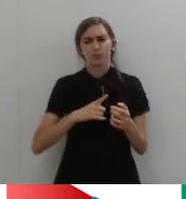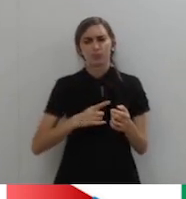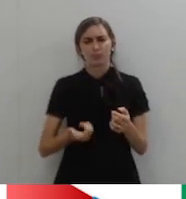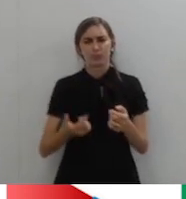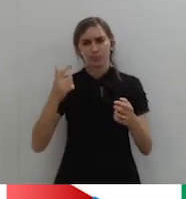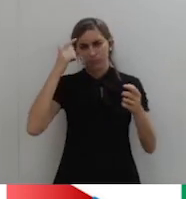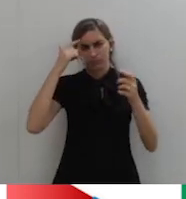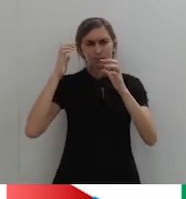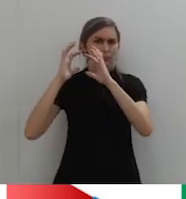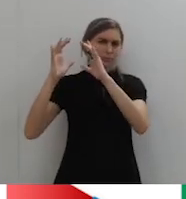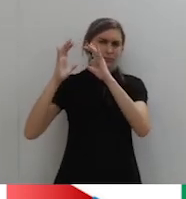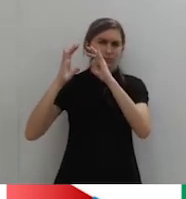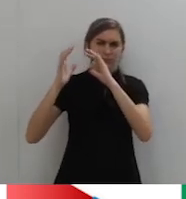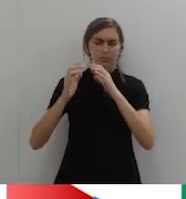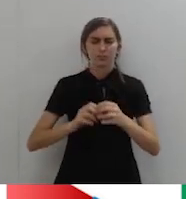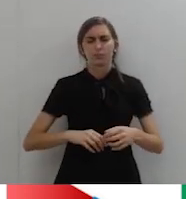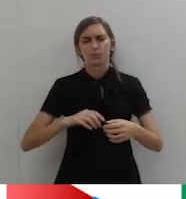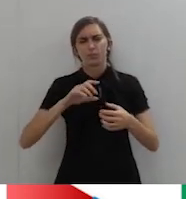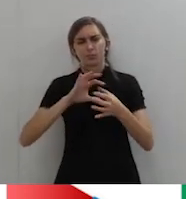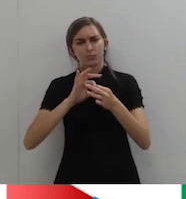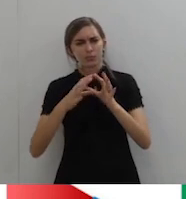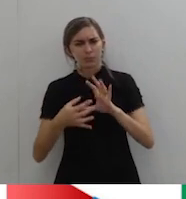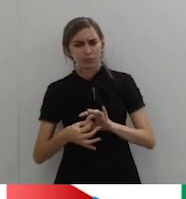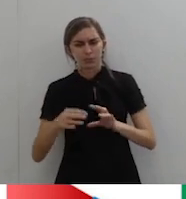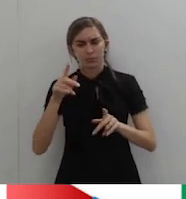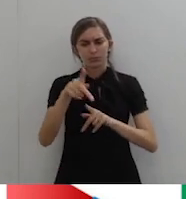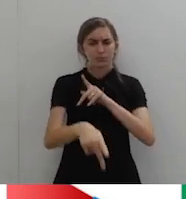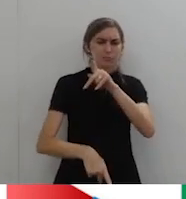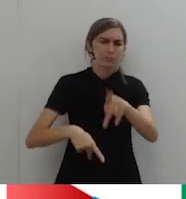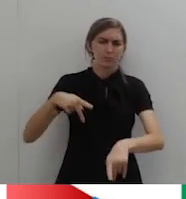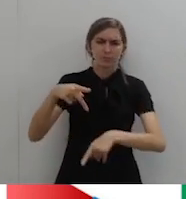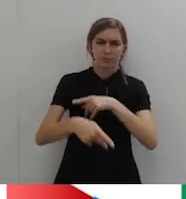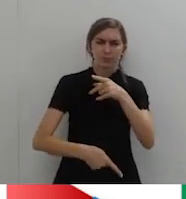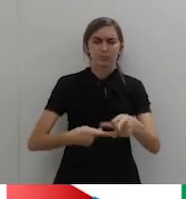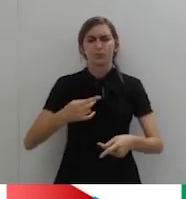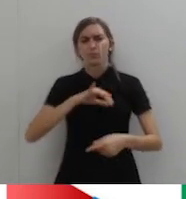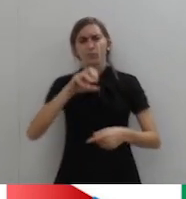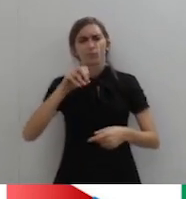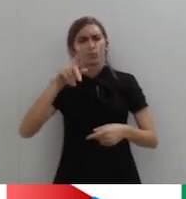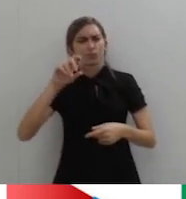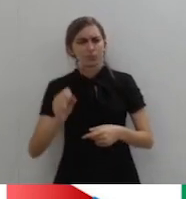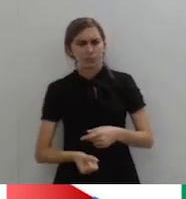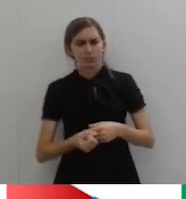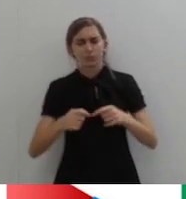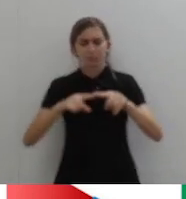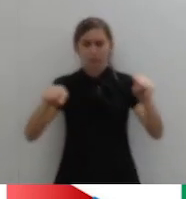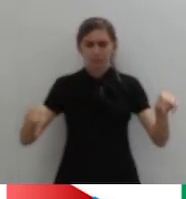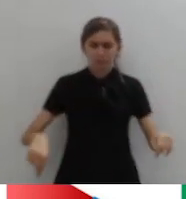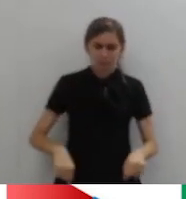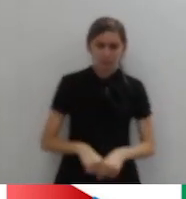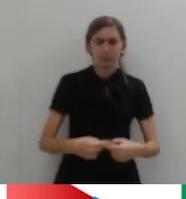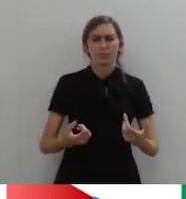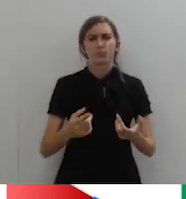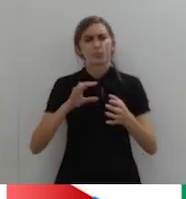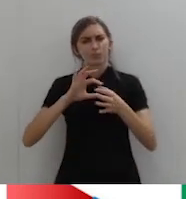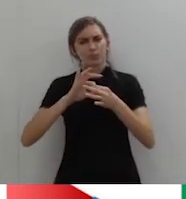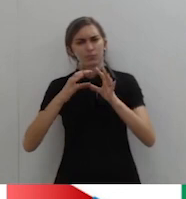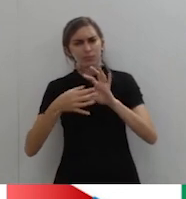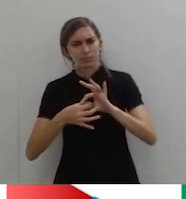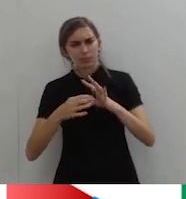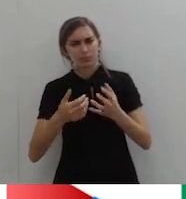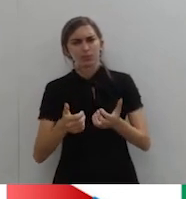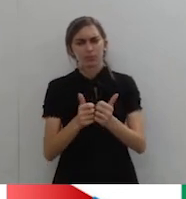jogos sensoriais, os jogos populares, os jogos de salão,